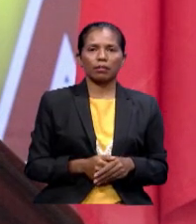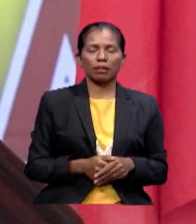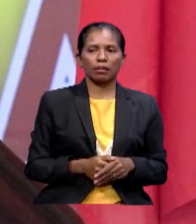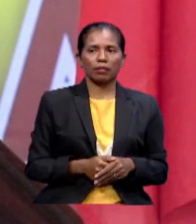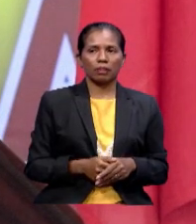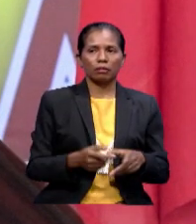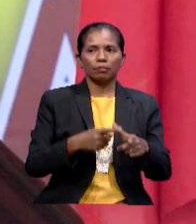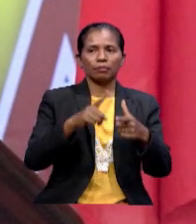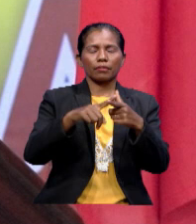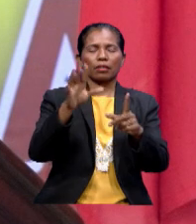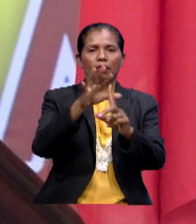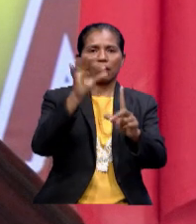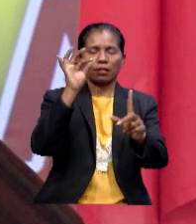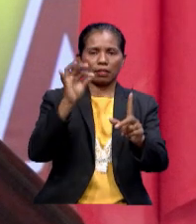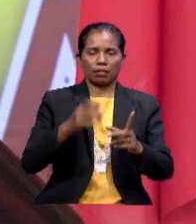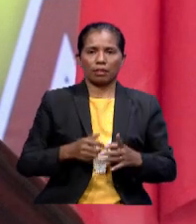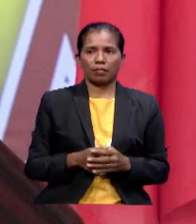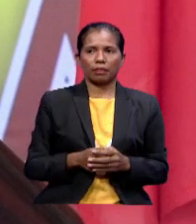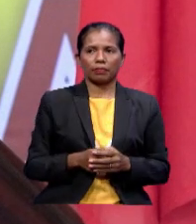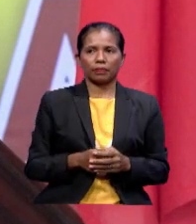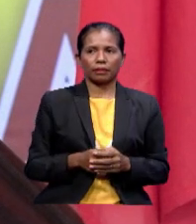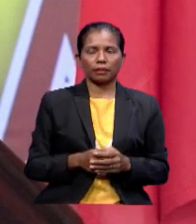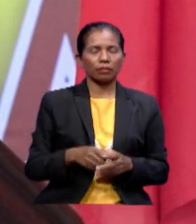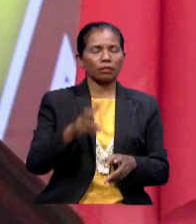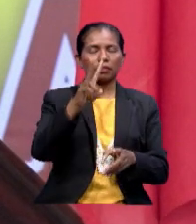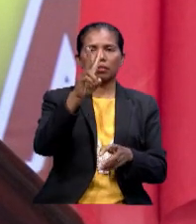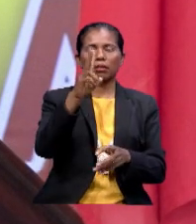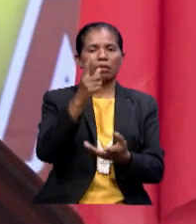Foi eleição de New Banner, a torre em Rua Mocota.